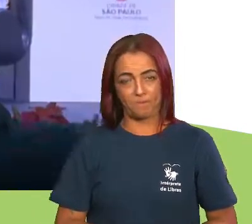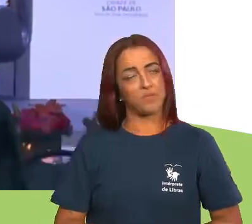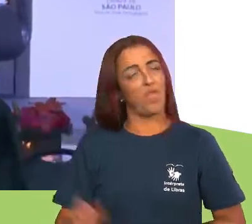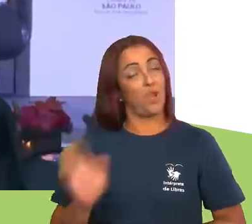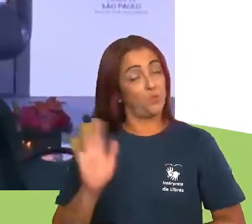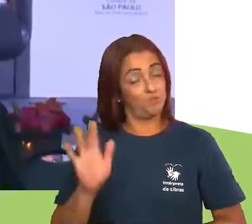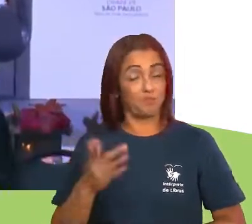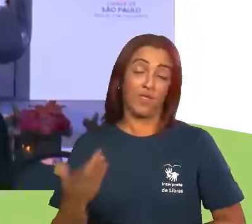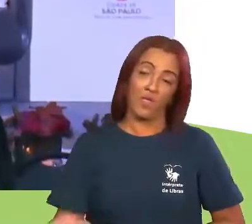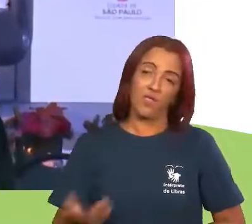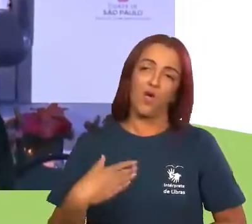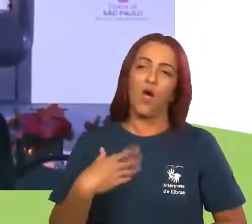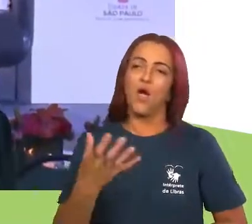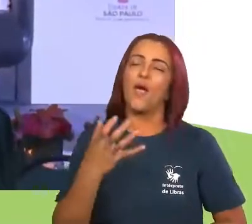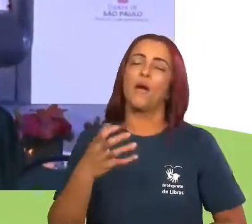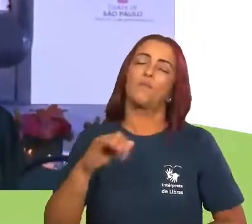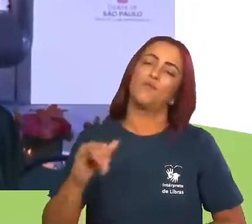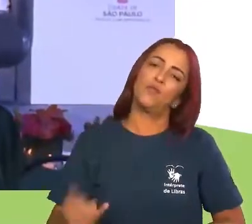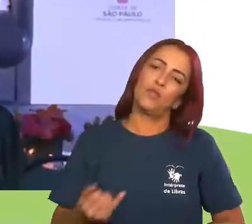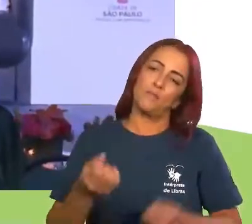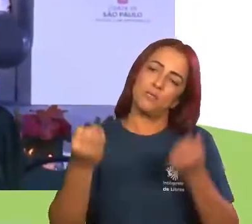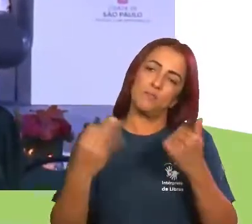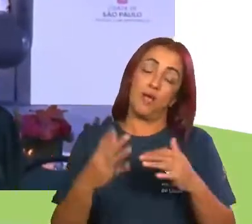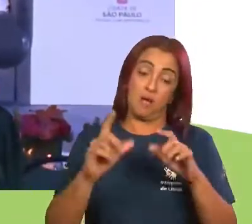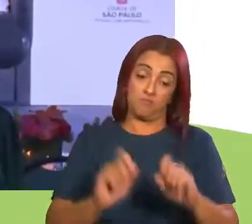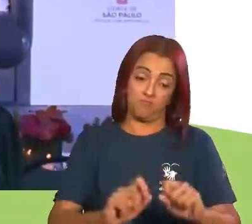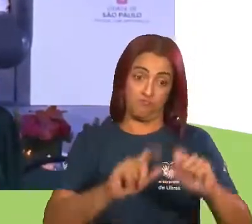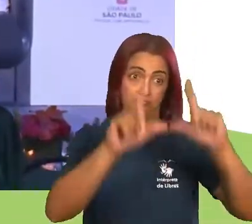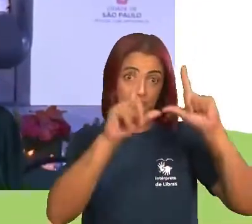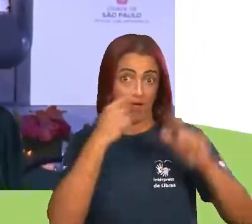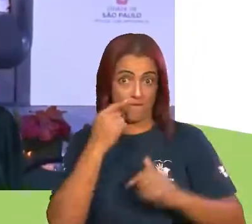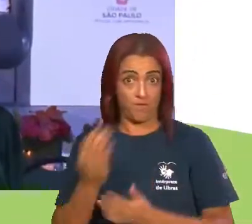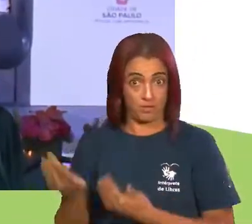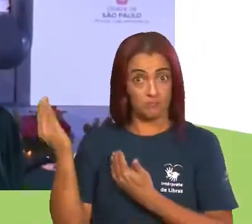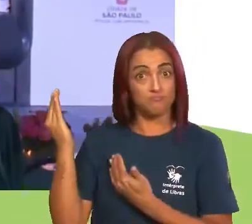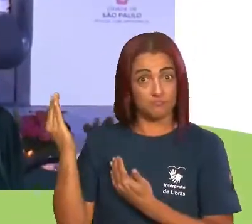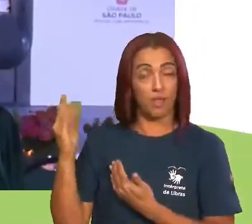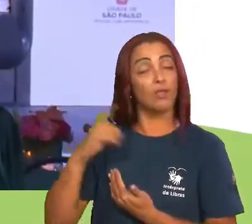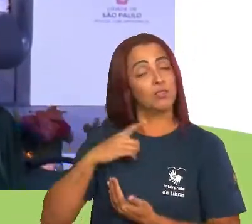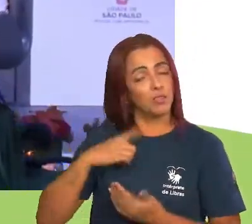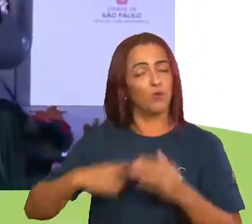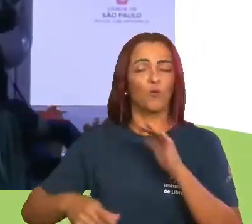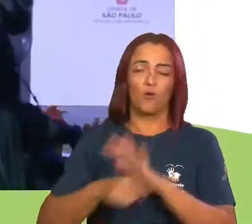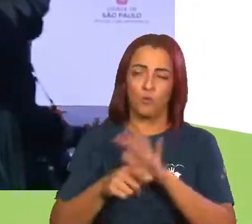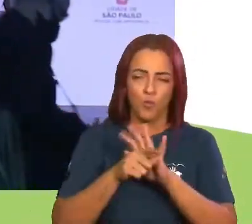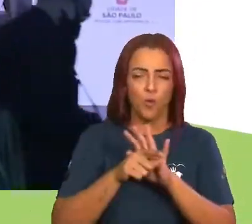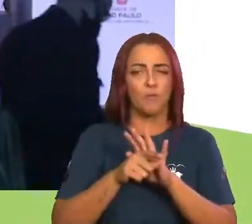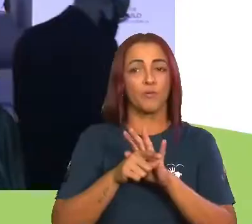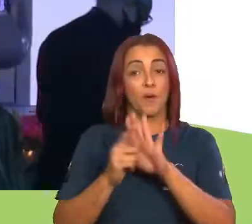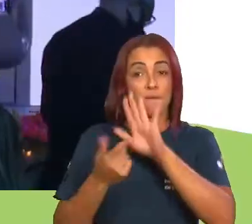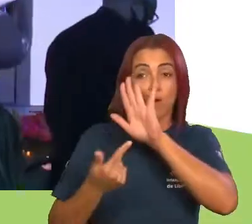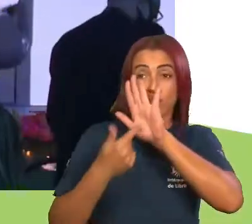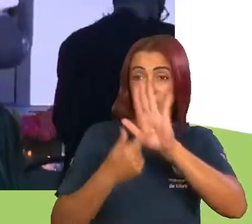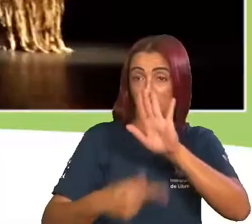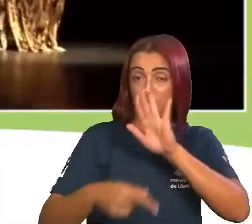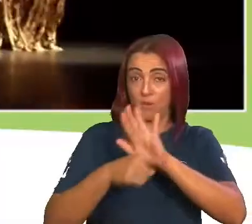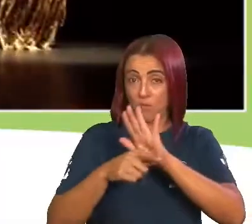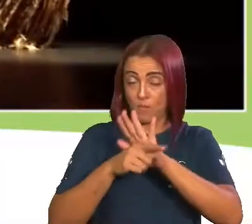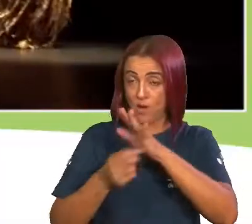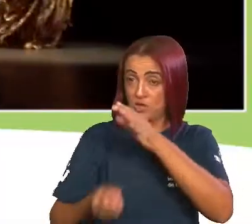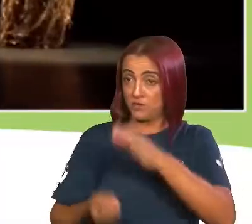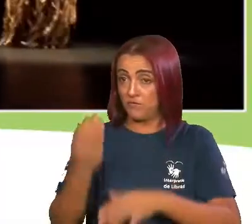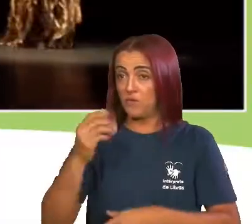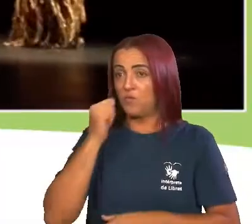Alô, oi. Quero aproveitar para falar, gente, que essas imagens que vocês estão vendo aqui fazem parte do novo espetáculo Cura, desenvolvido